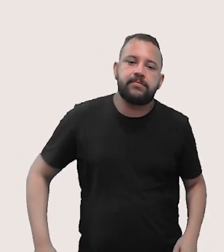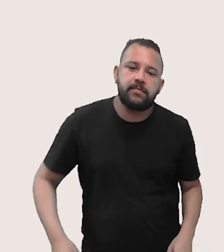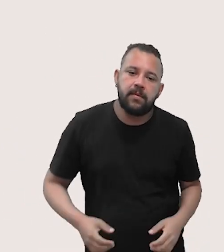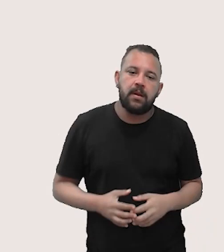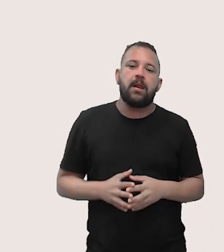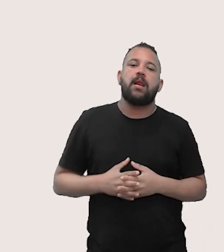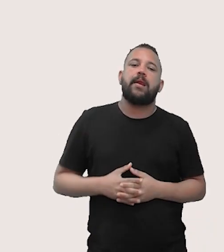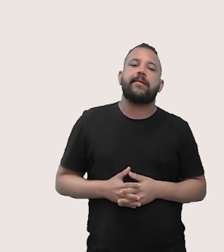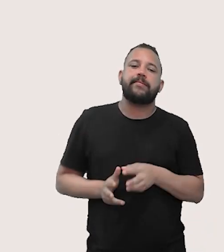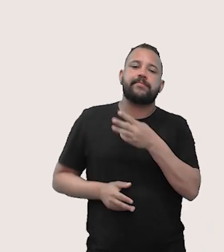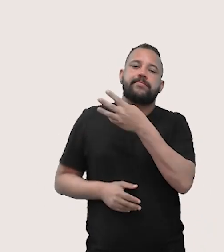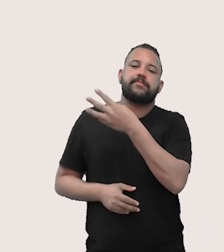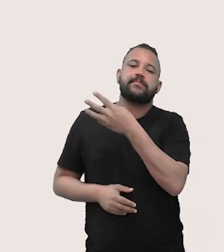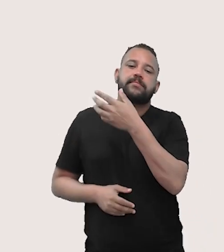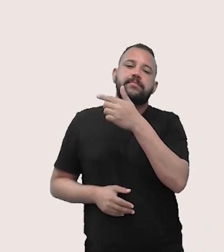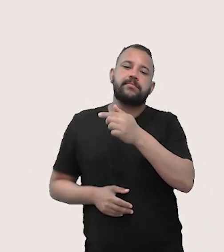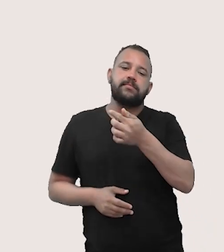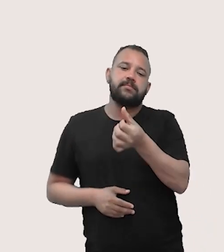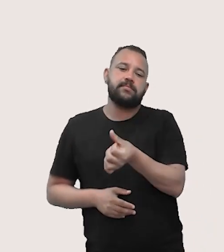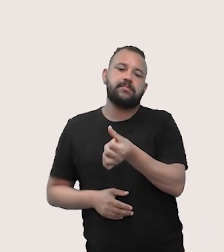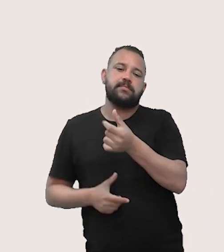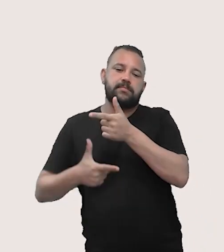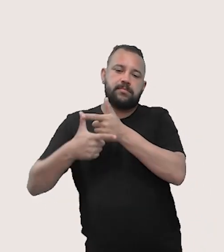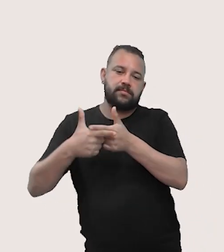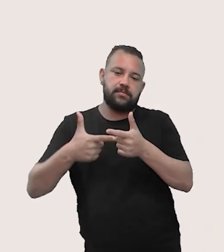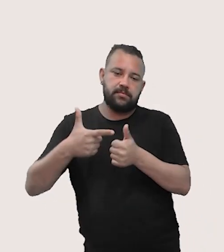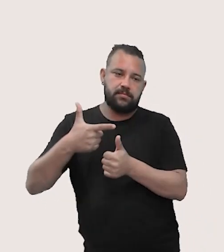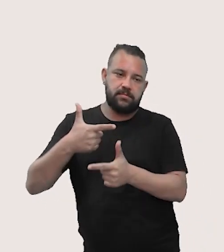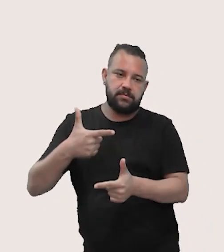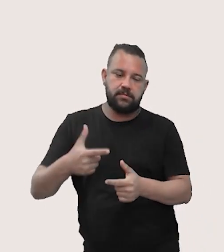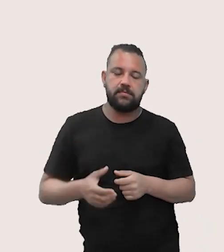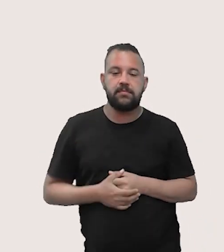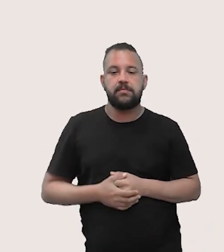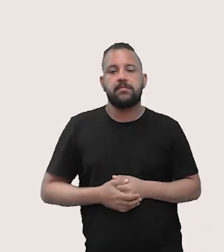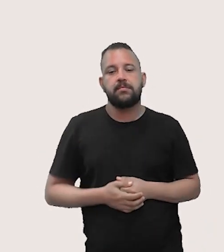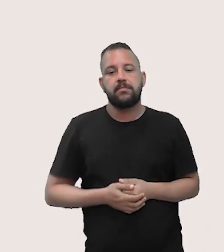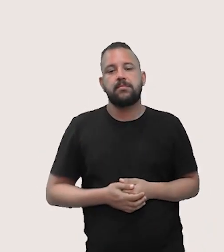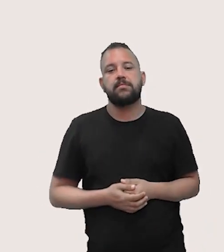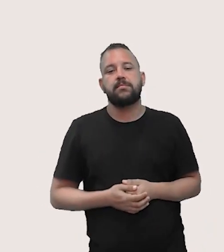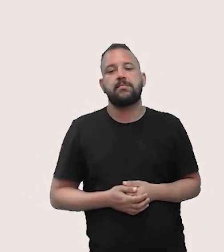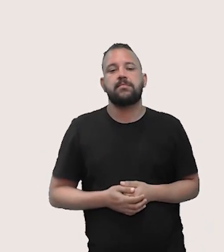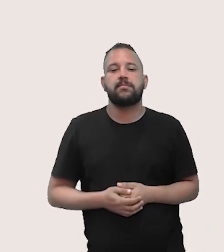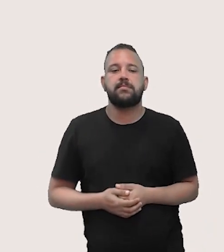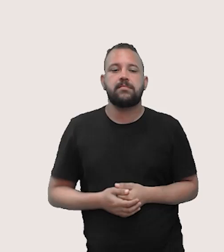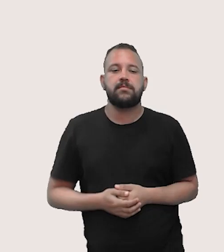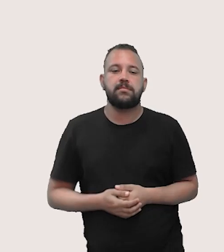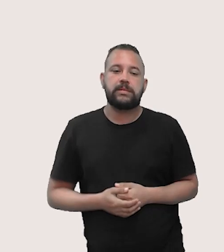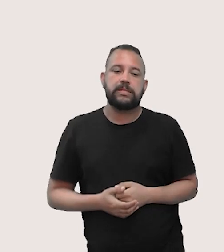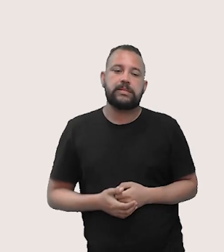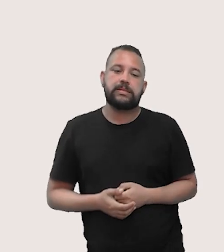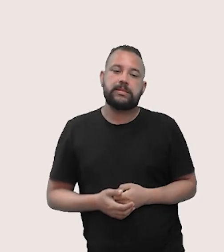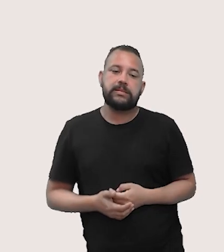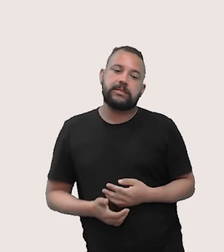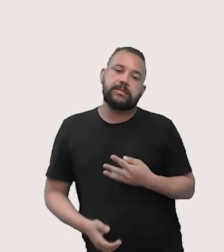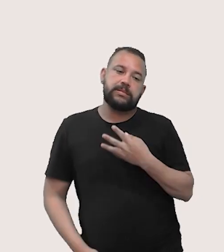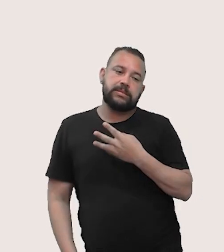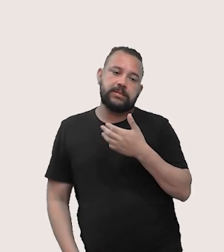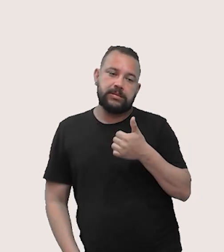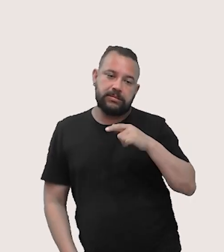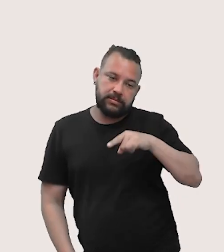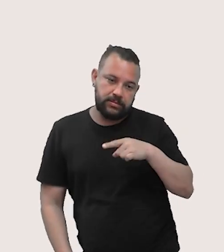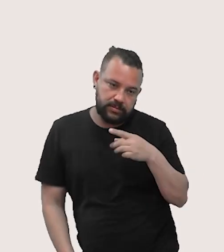376 anos em todas essas 12 mulheres. E quando você divide 376 por 12, você vai encontrar exatamente